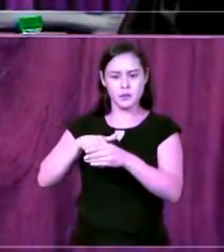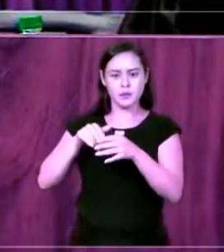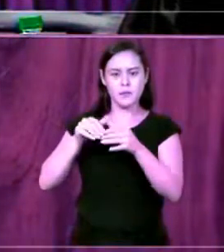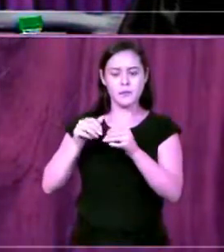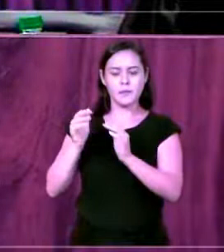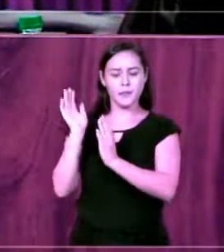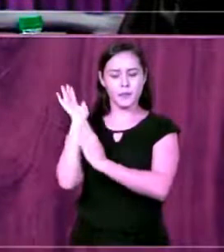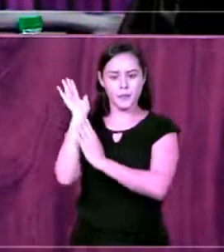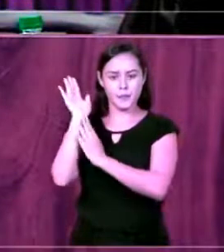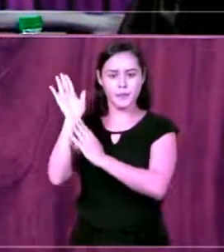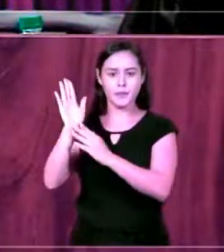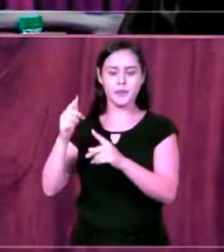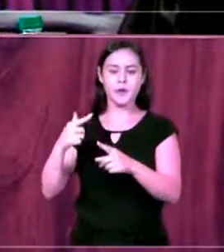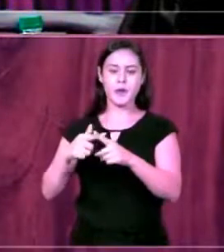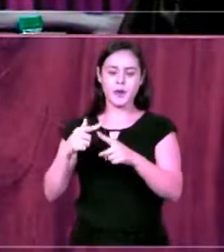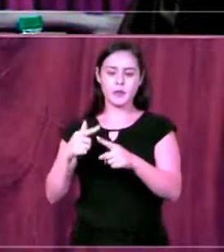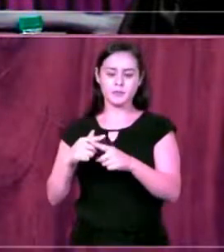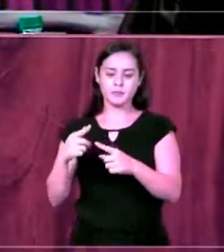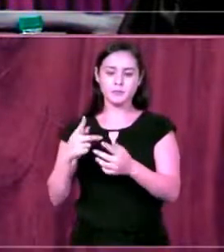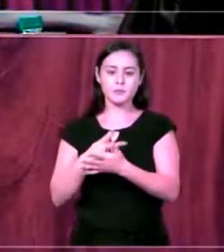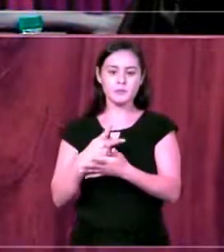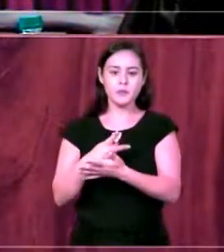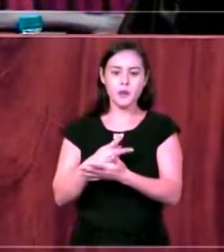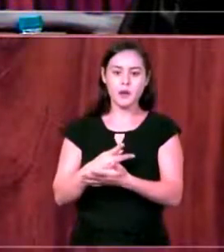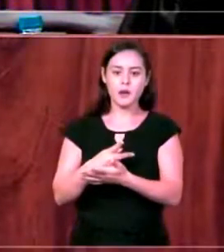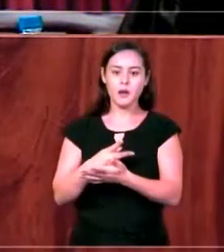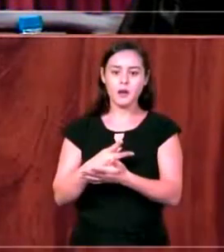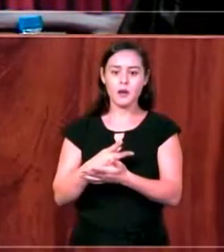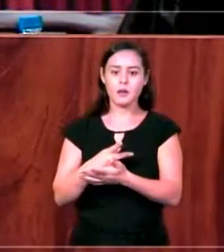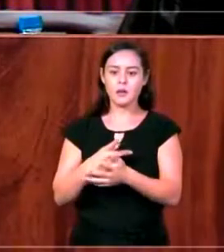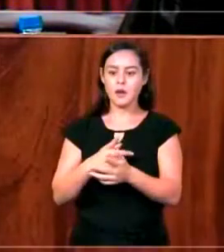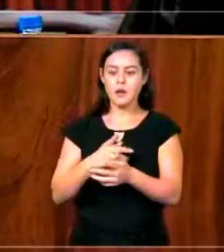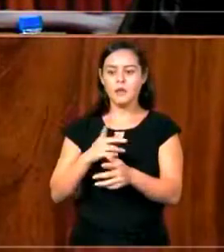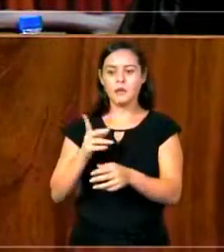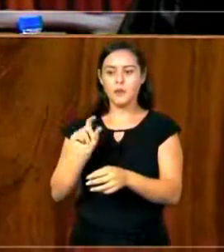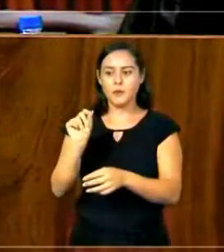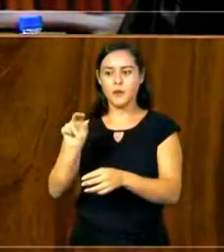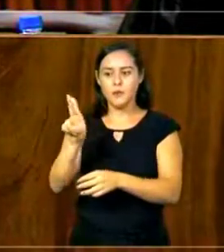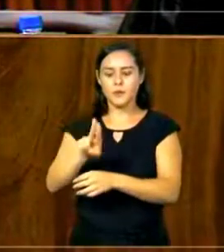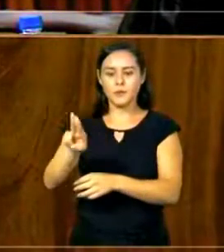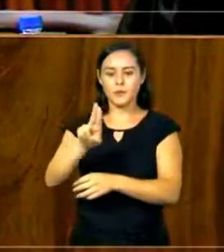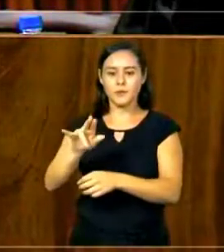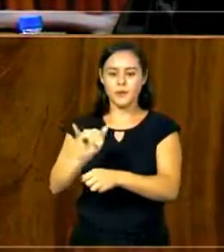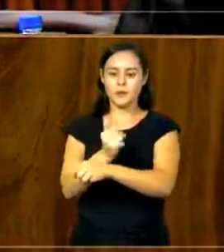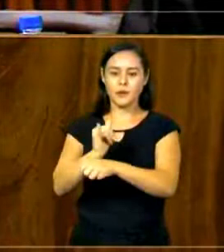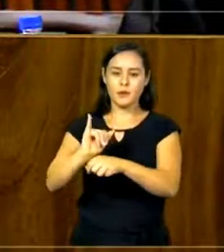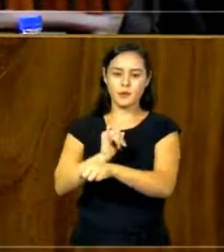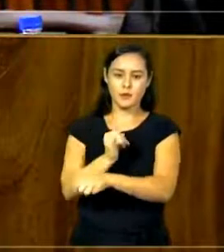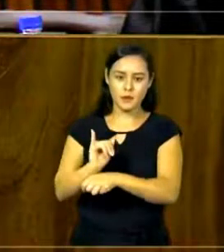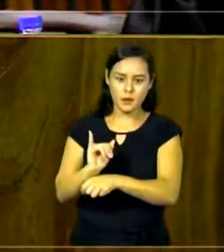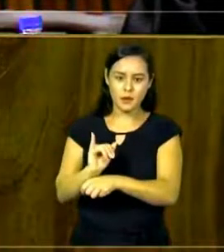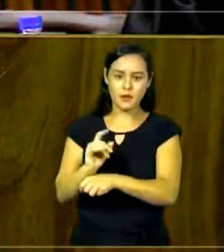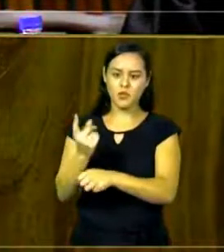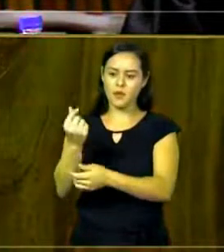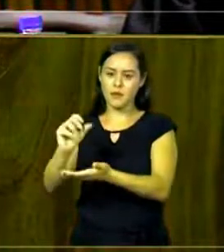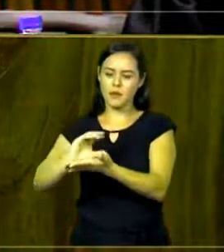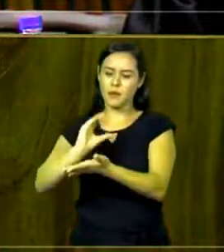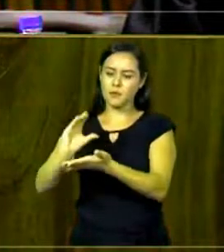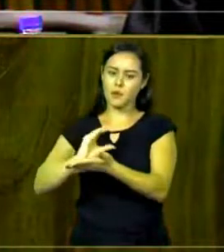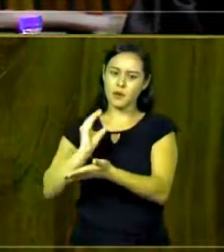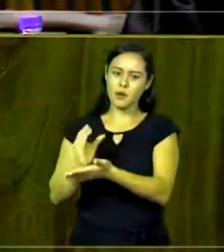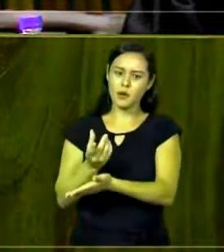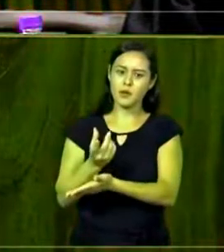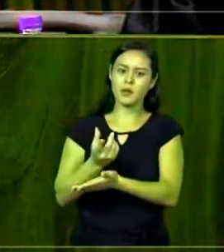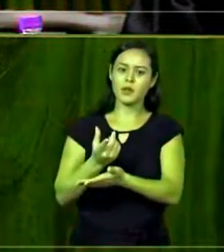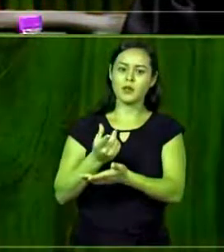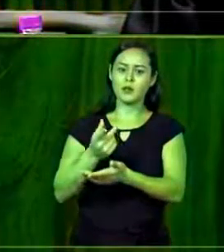roupagem de documentário que foi objeto de estratégia publicitária custeada com substanciais recursos